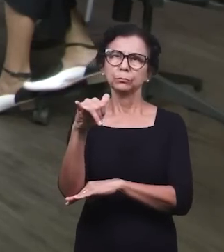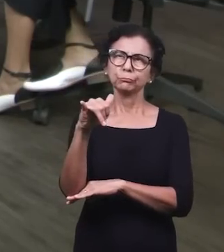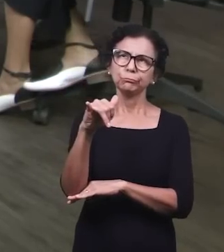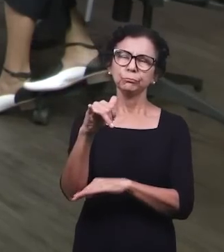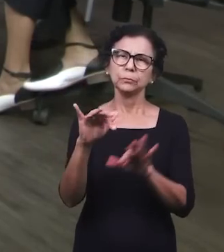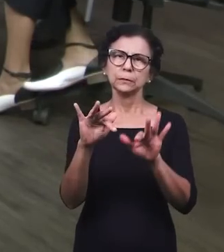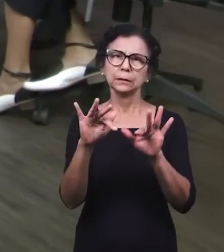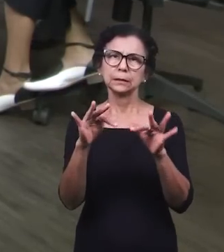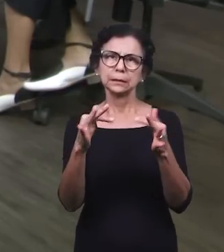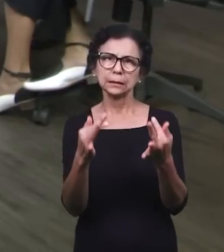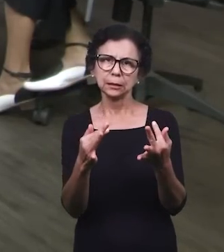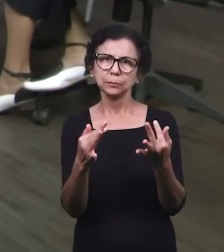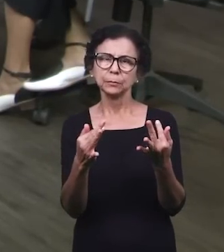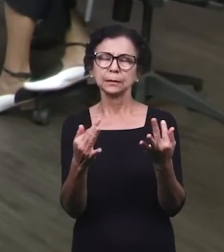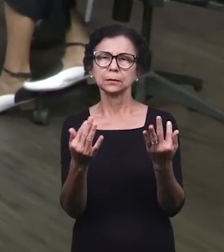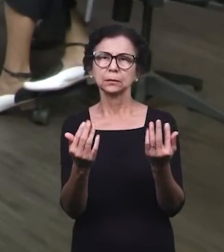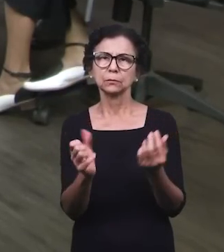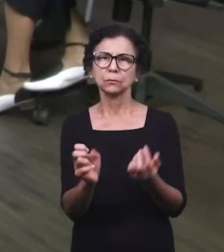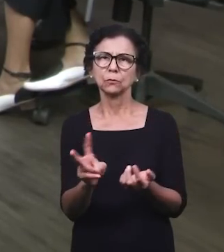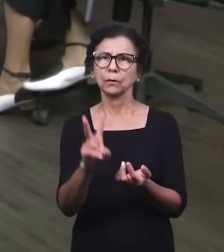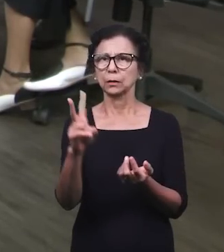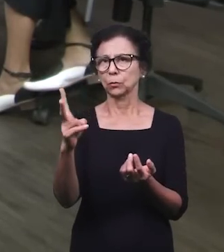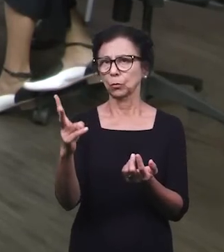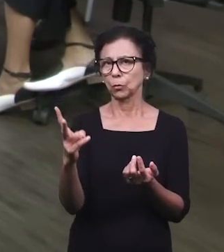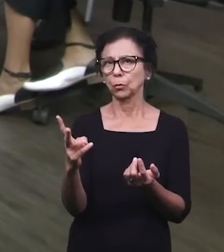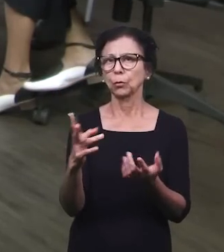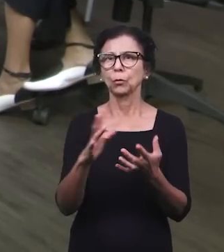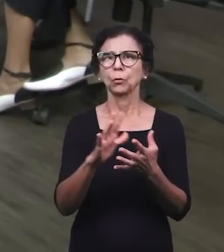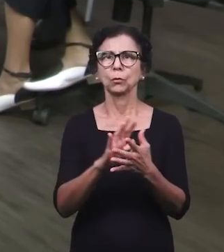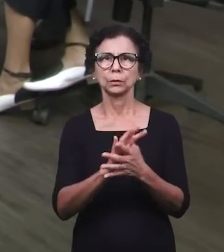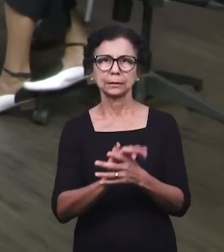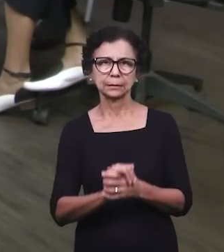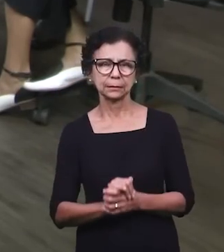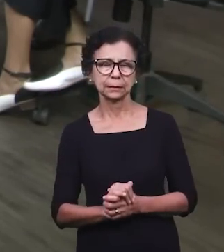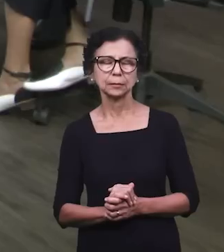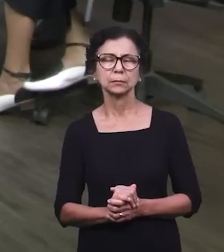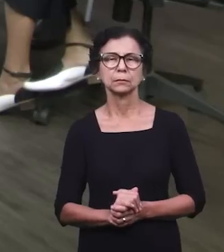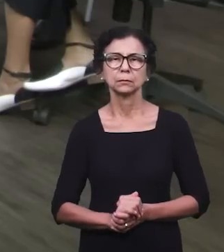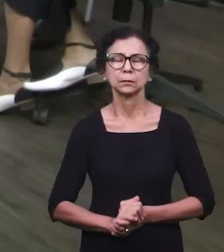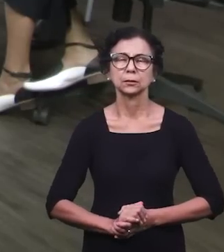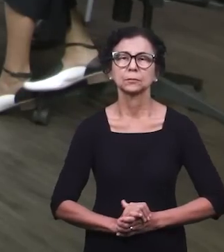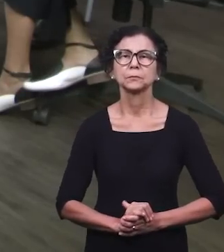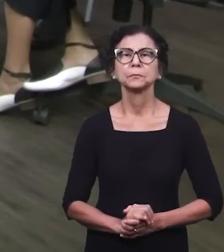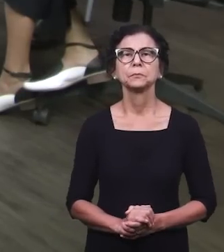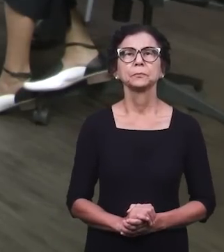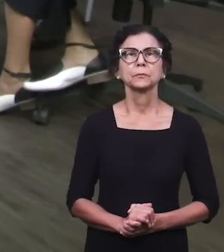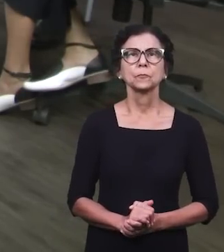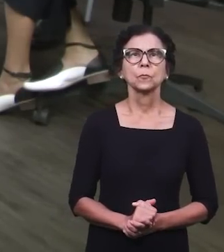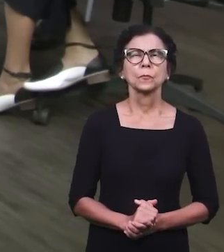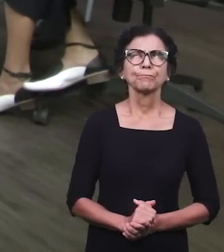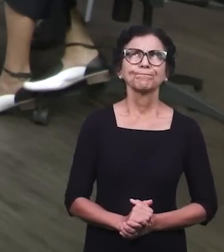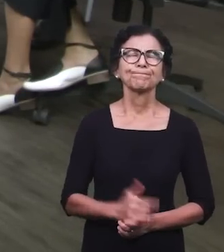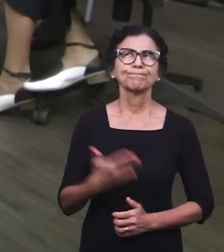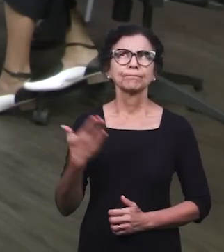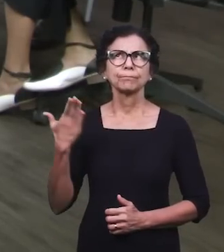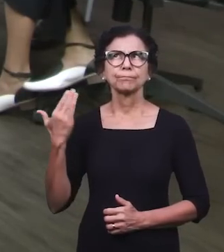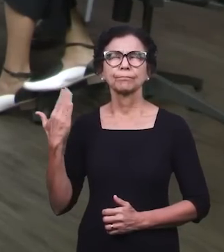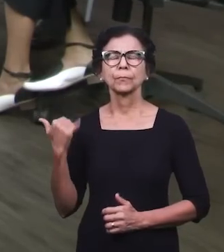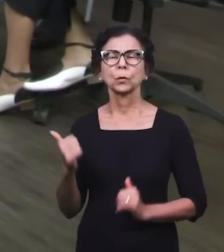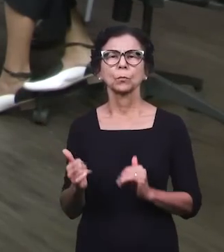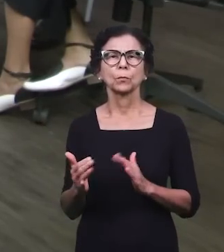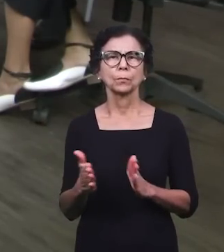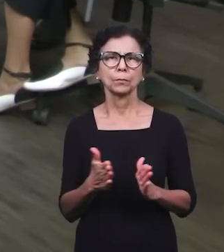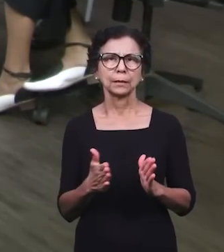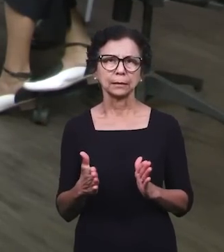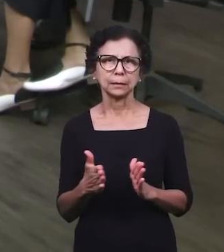que era oferecido, era mais espartana, vamos assim dizer. Isso é de uma época onde você fazia um voo